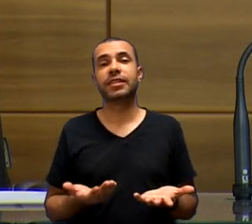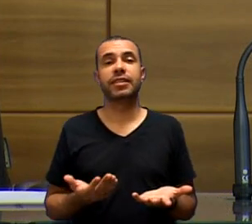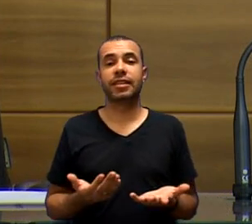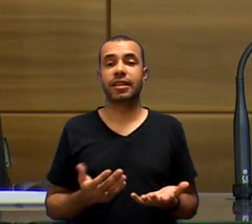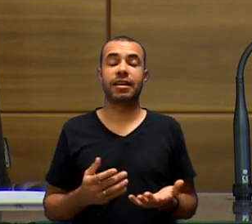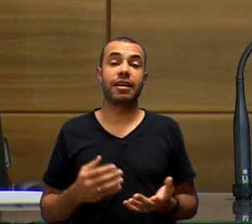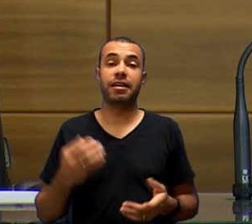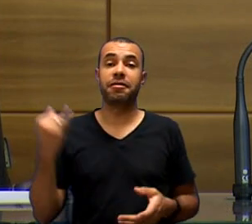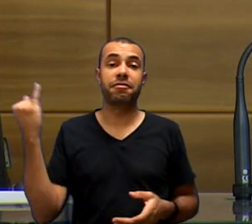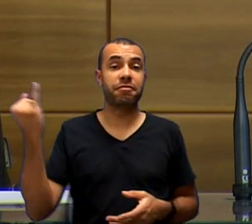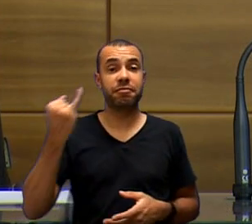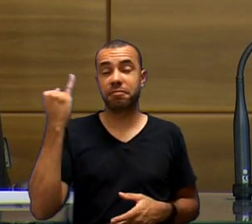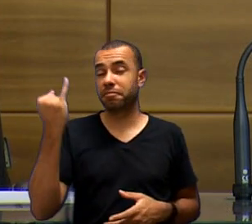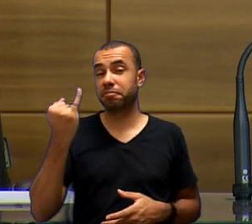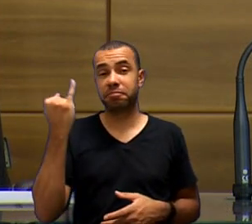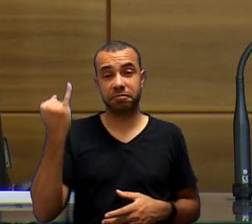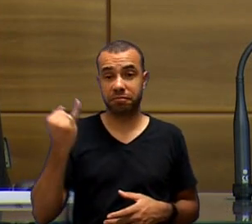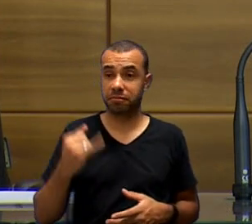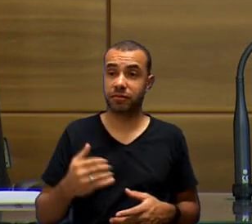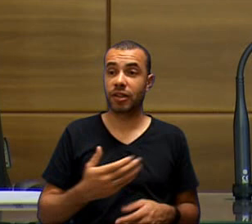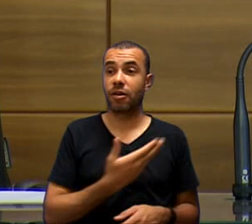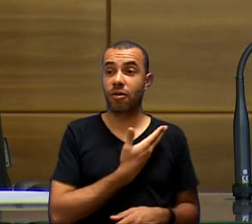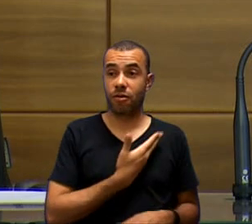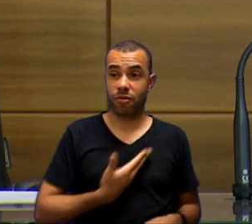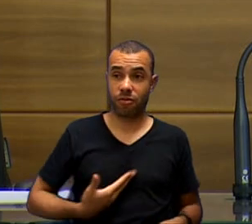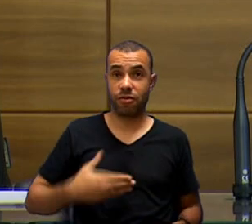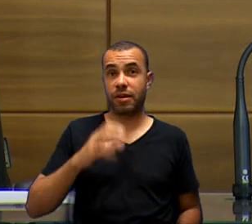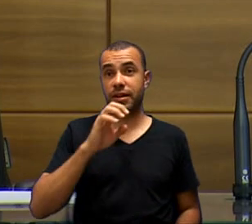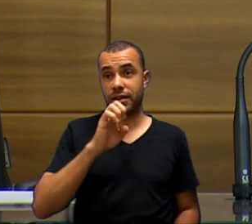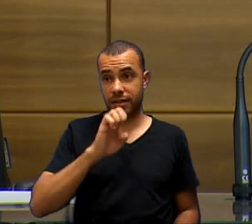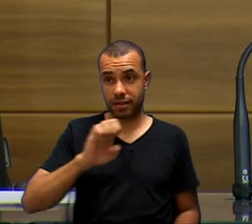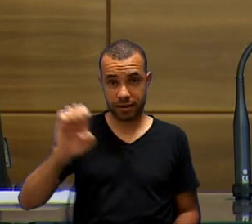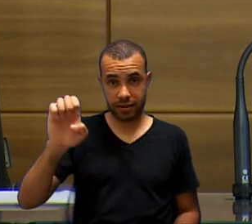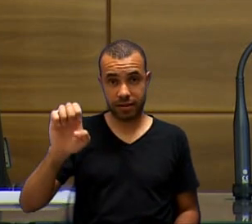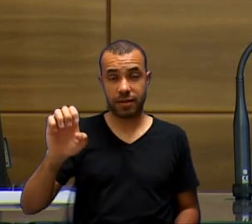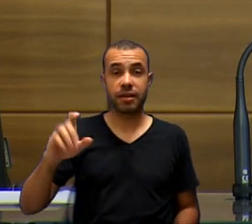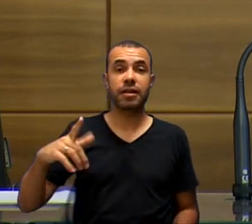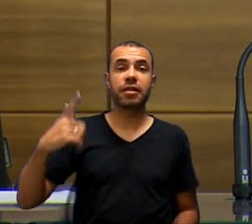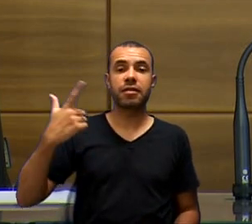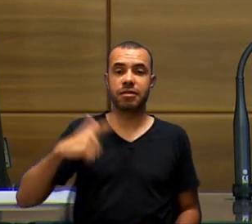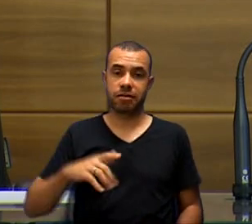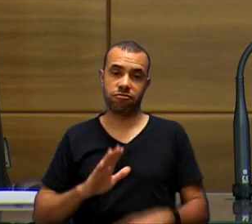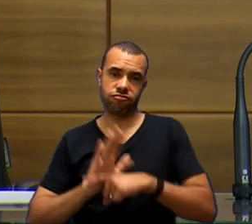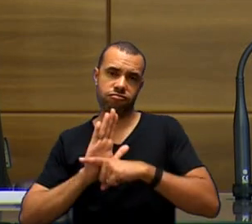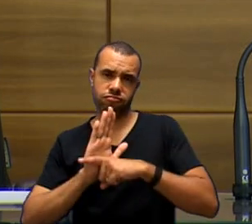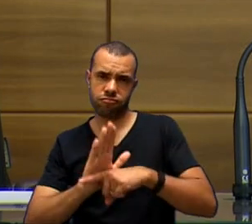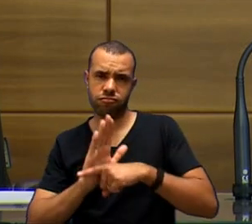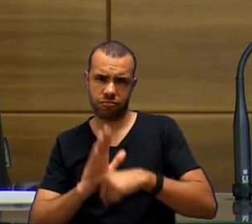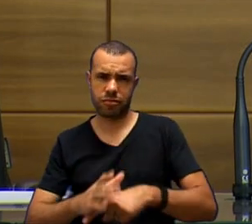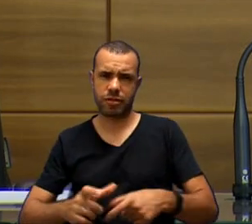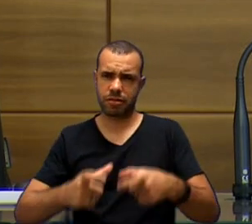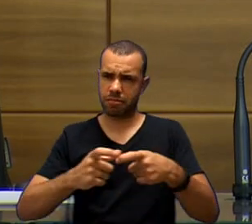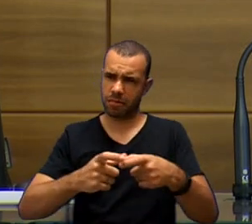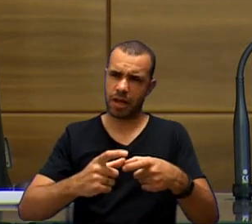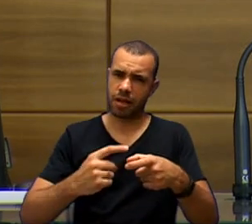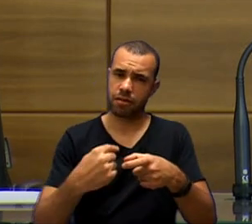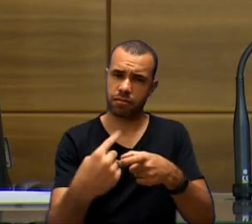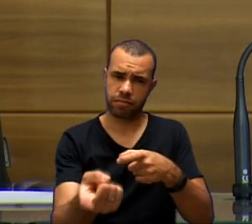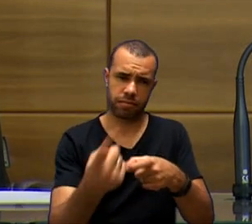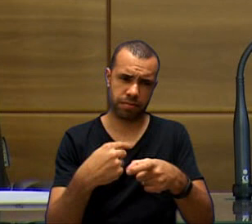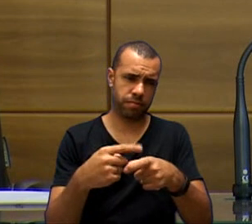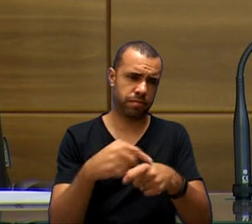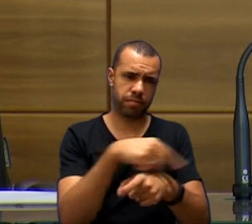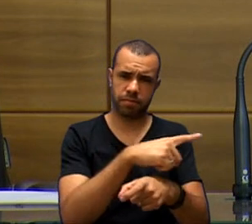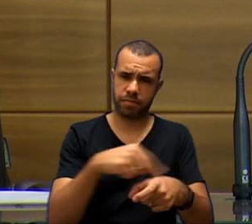mais fundamental, que é o governo do Estado, como indutor das regiões metropolitanas, até hoje praticamente